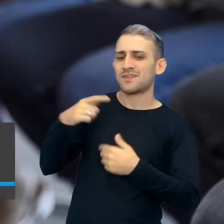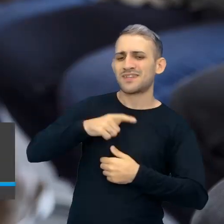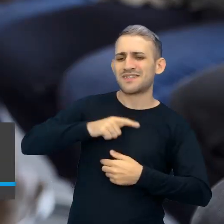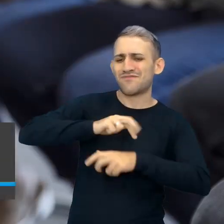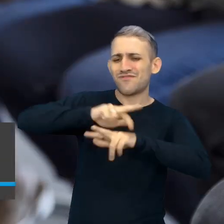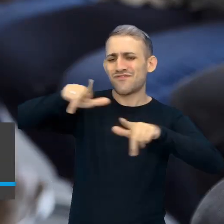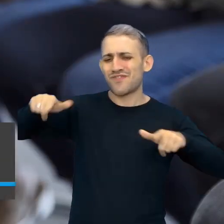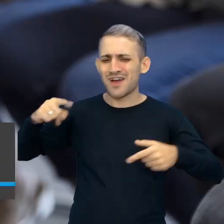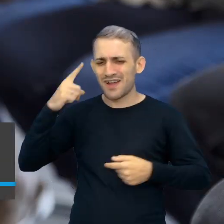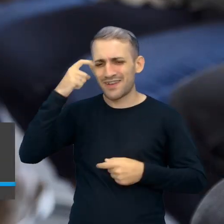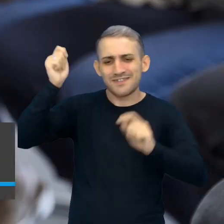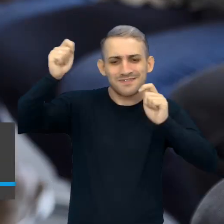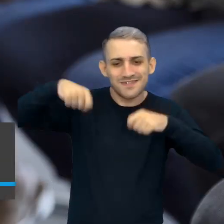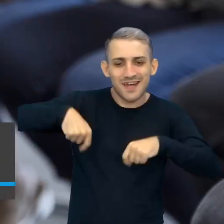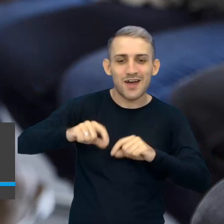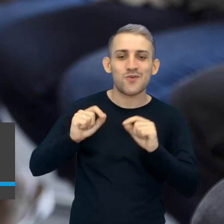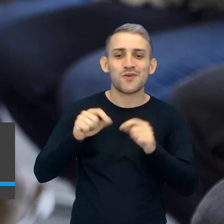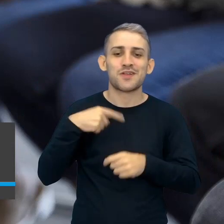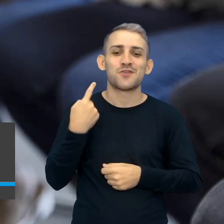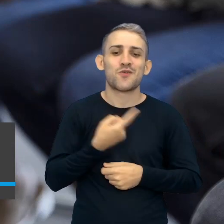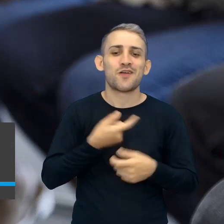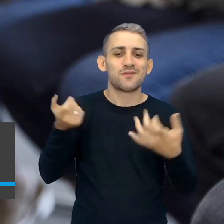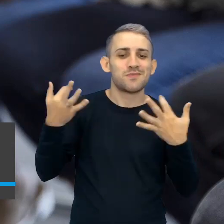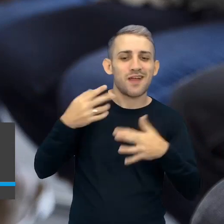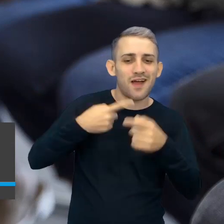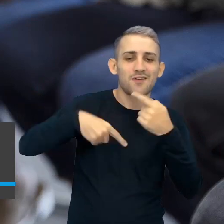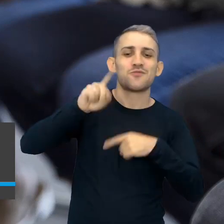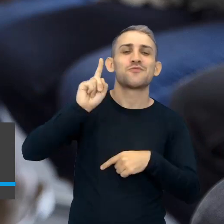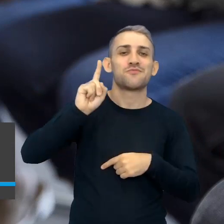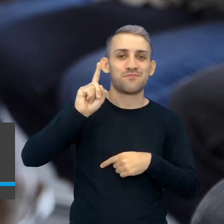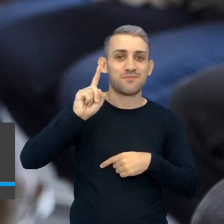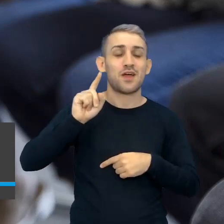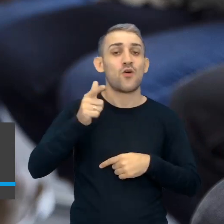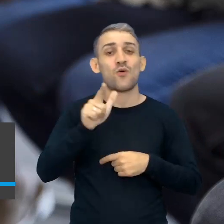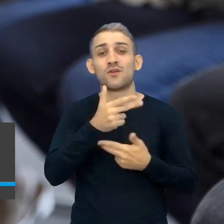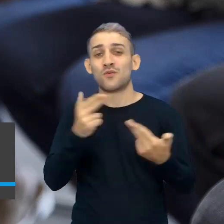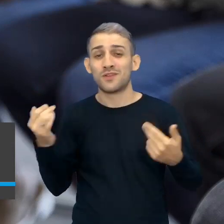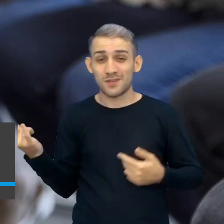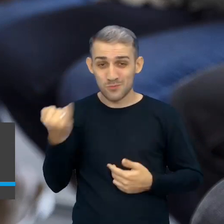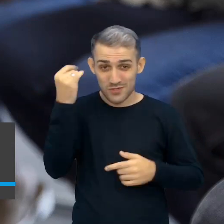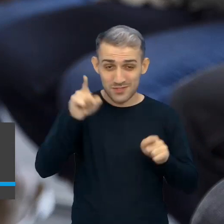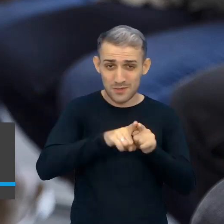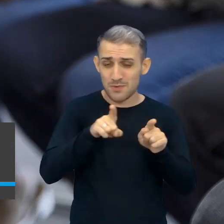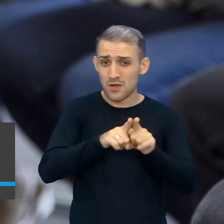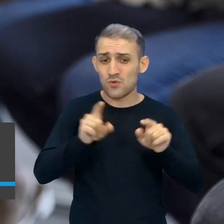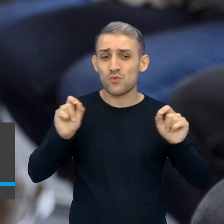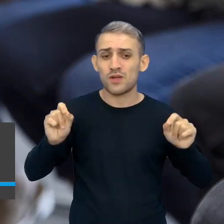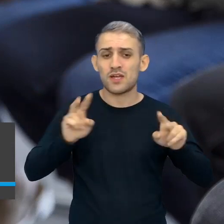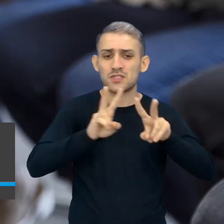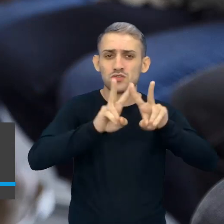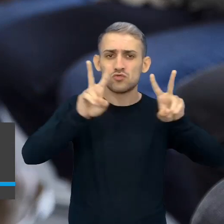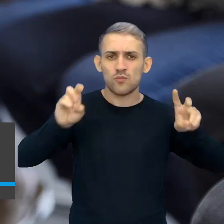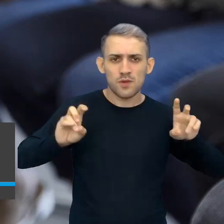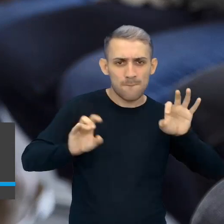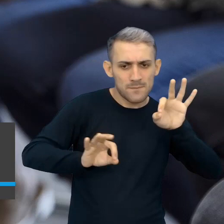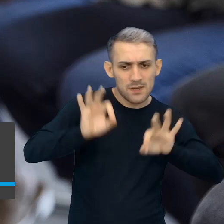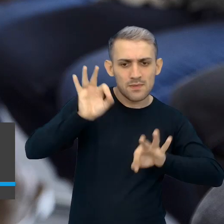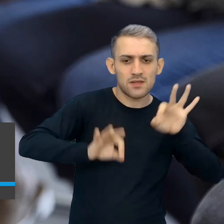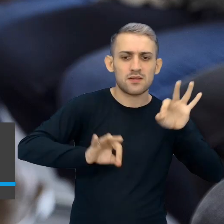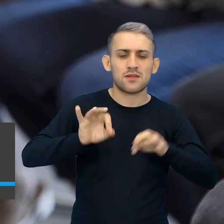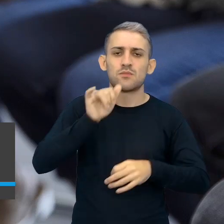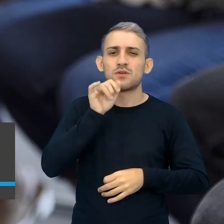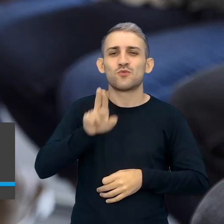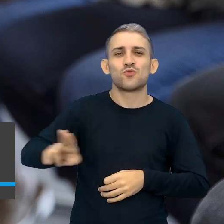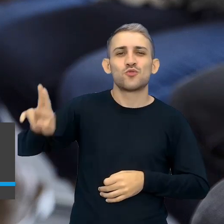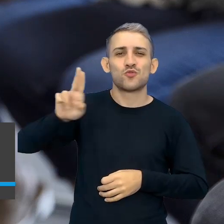várias hipóteses aqui para poder a gente desenvolver. Mas a outra coisa importante que você tinha dito antes é a questão do planejamento. Você não usou bem a